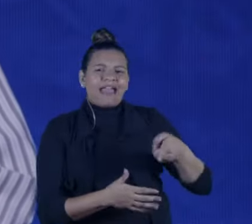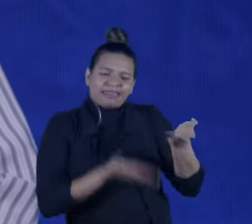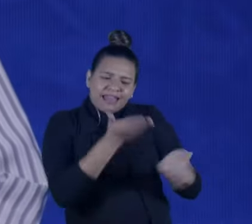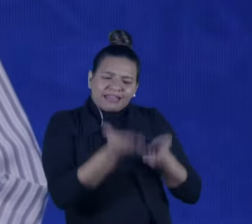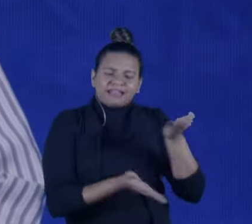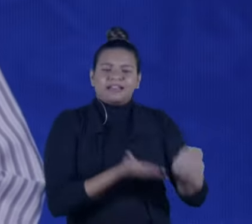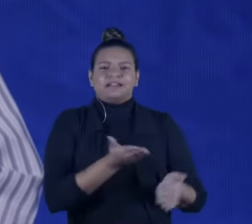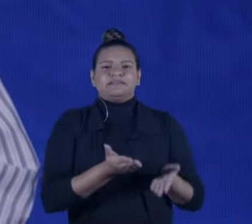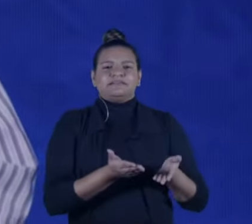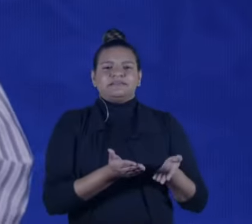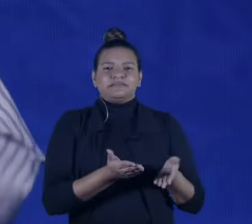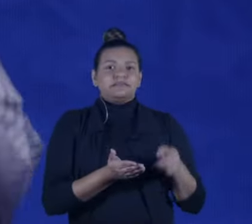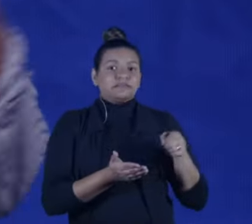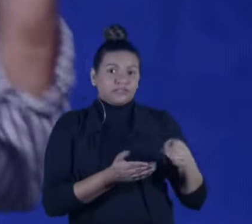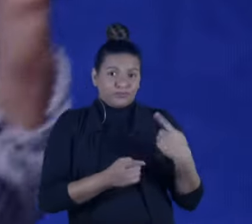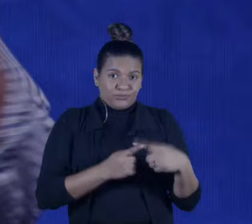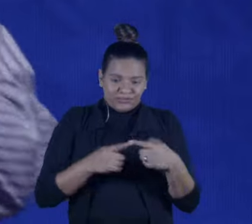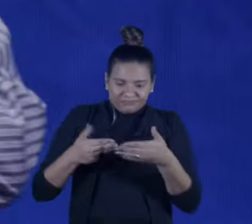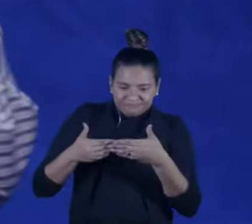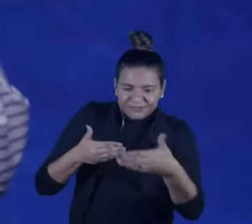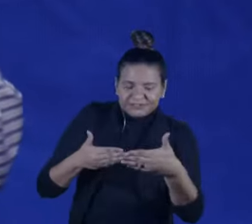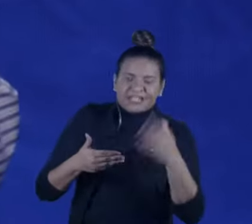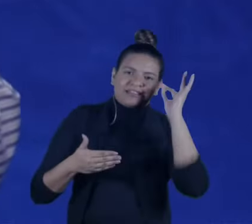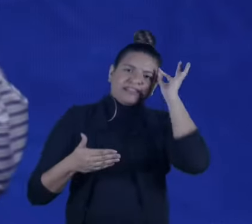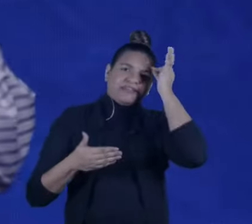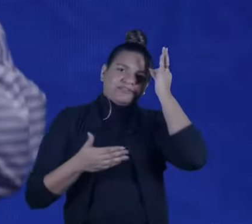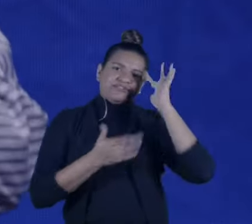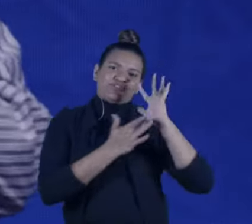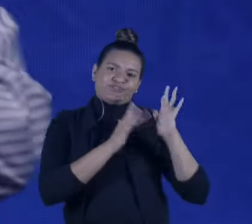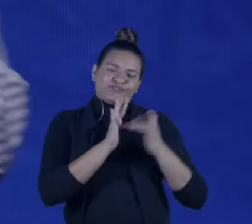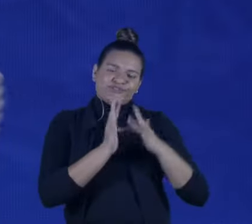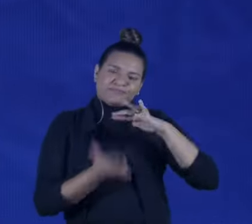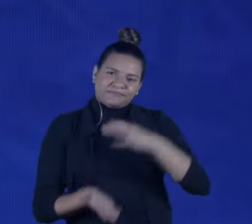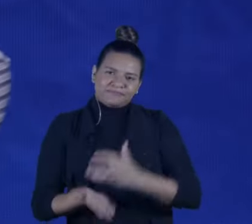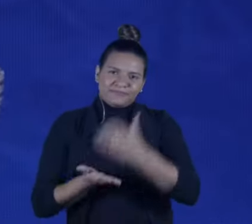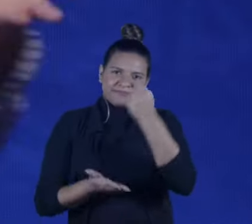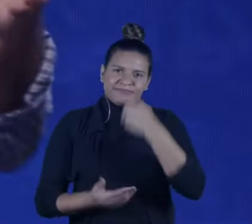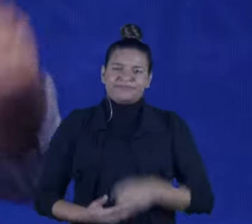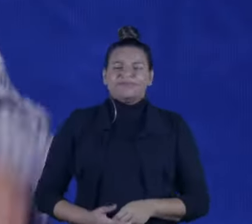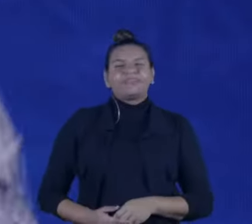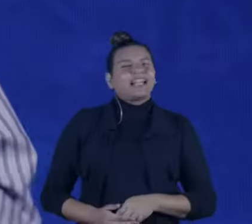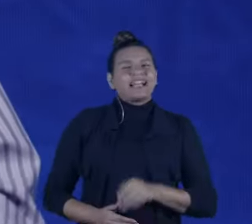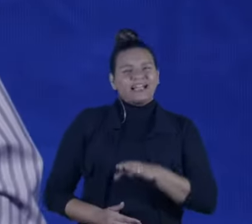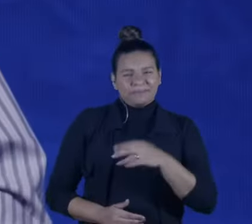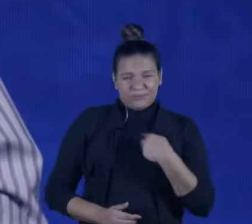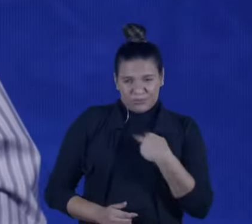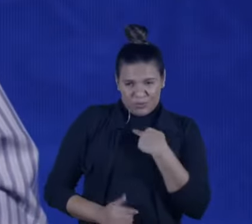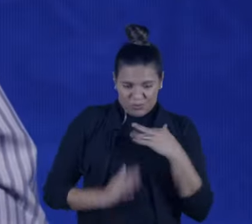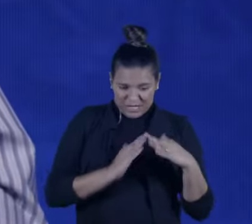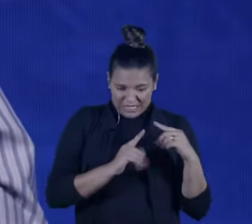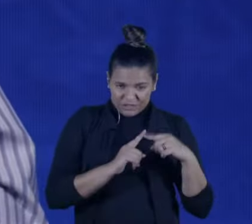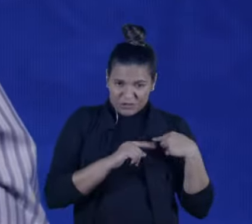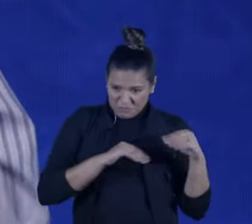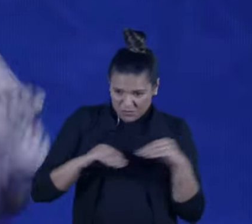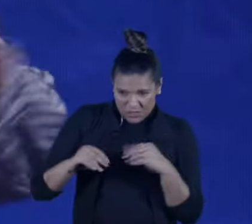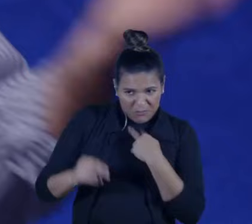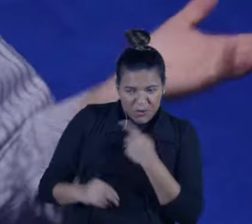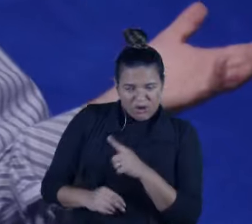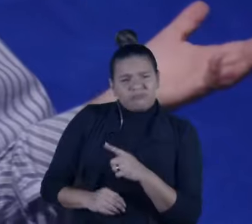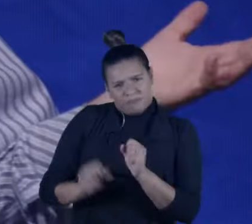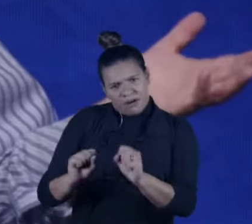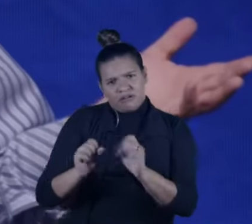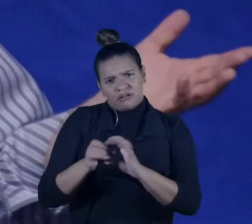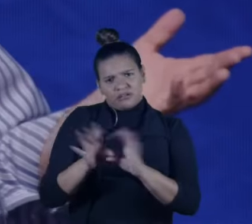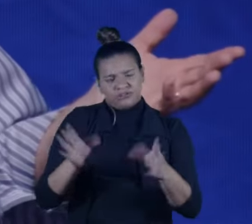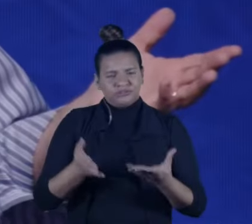aproxima. Pastor, quer dizer que eu não posso mudar de igreja? Claro que pode, irmãos. Ninguém é dono